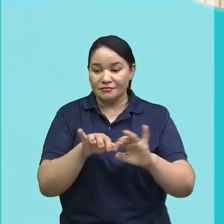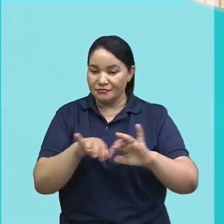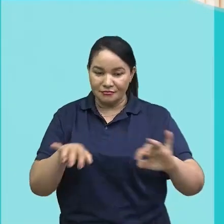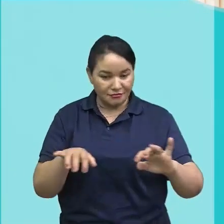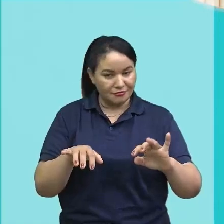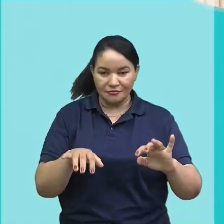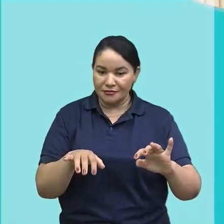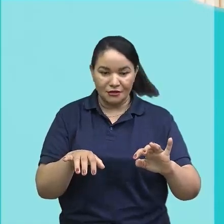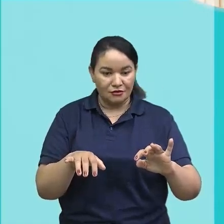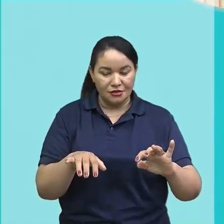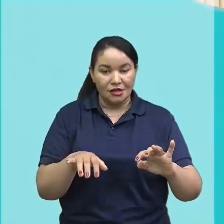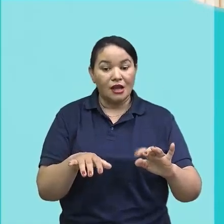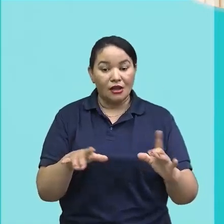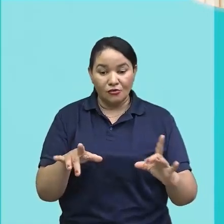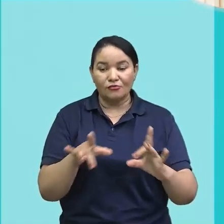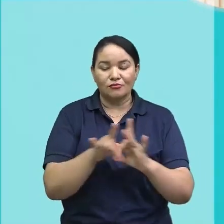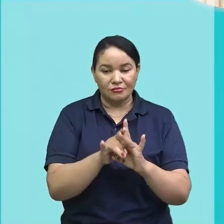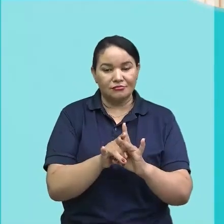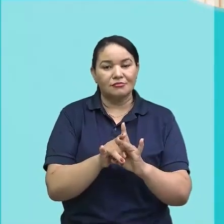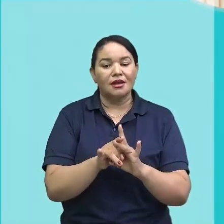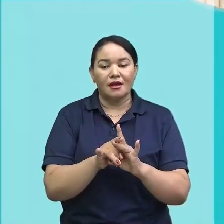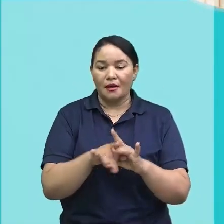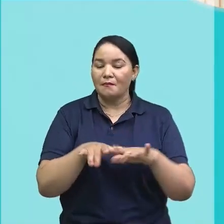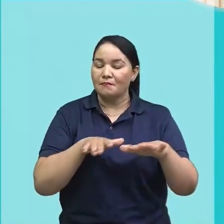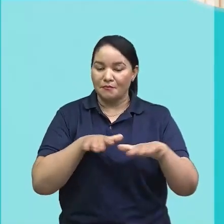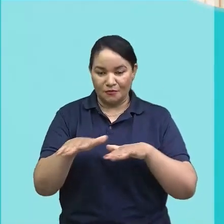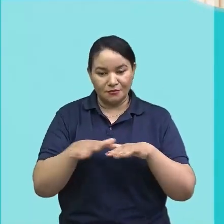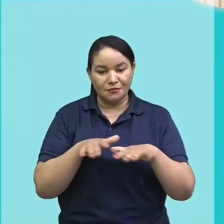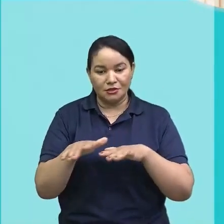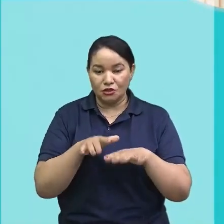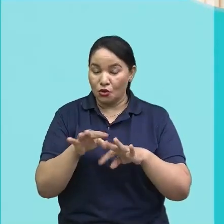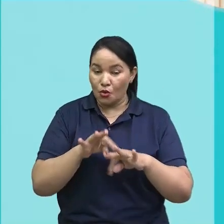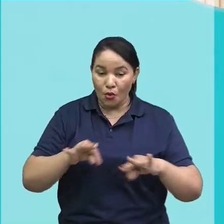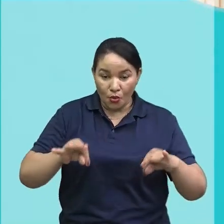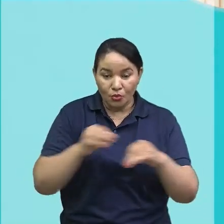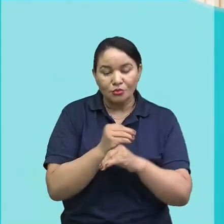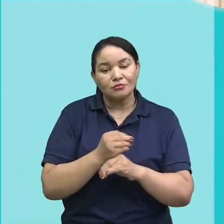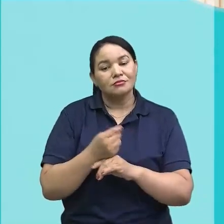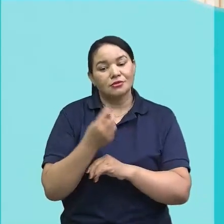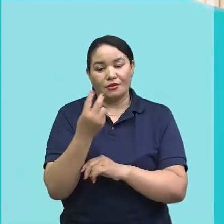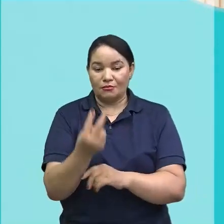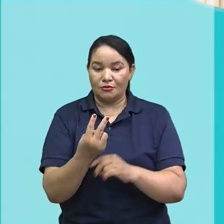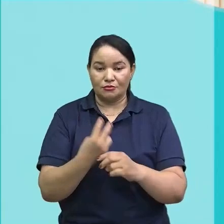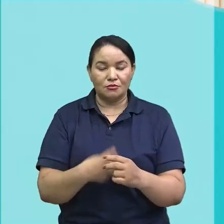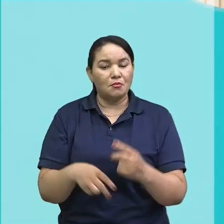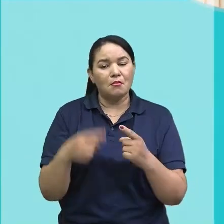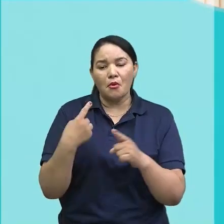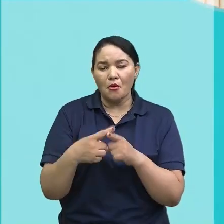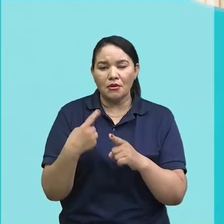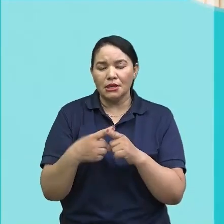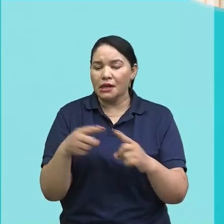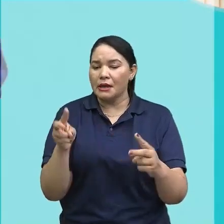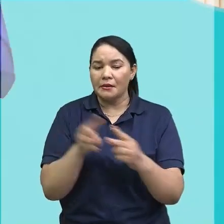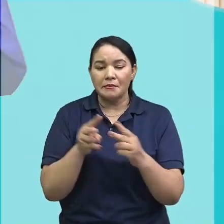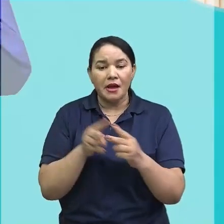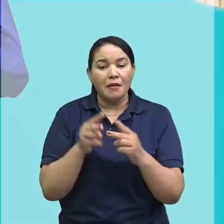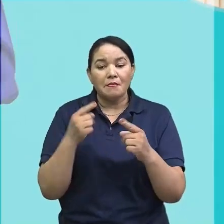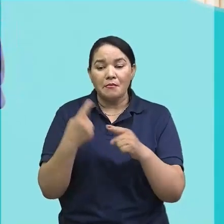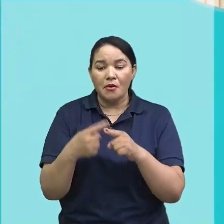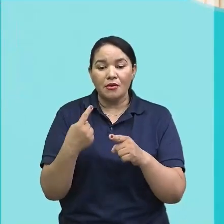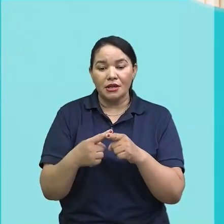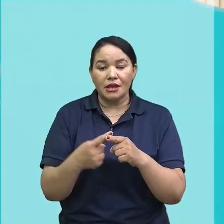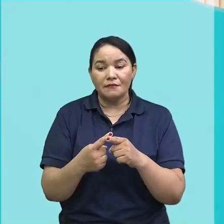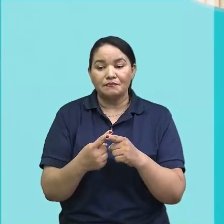interagindo. A maioria dessas danças, dessas movimentações, elas são impares. Por que são impares? Lembra que eu